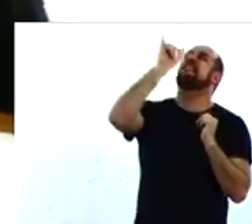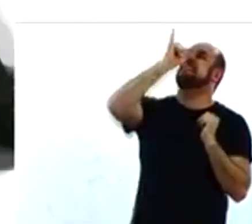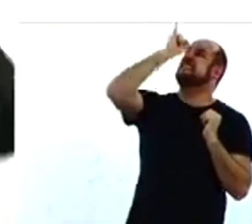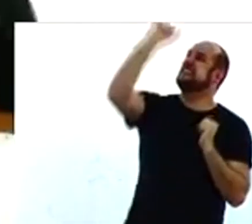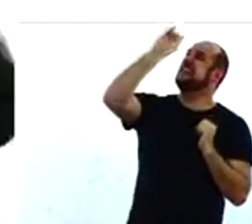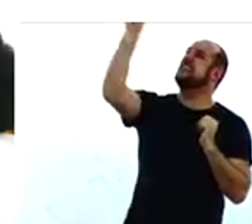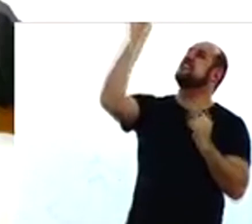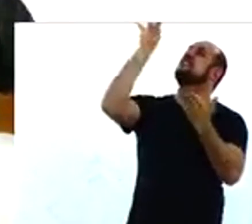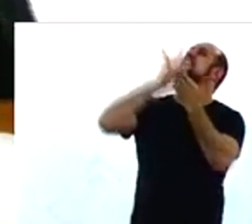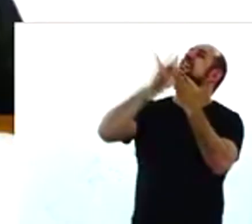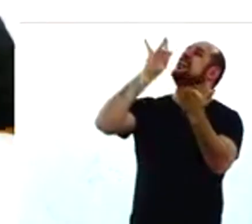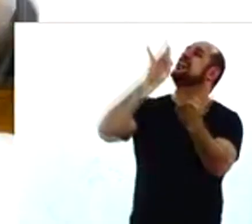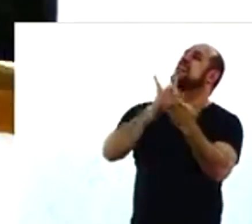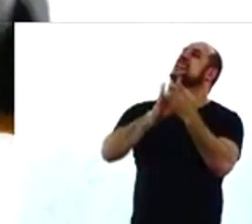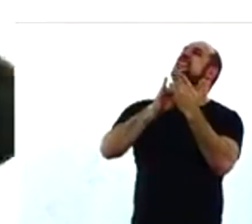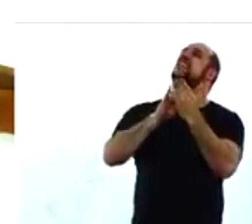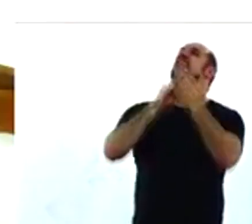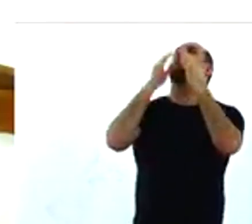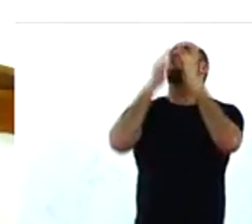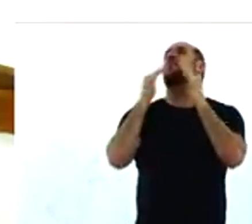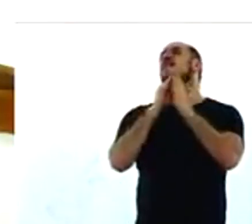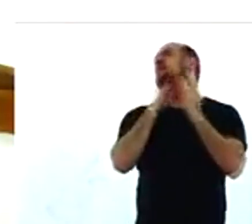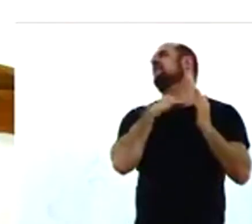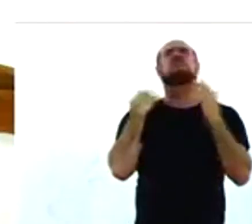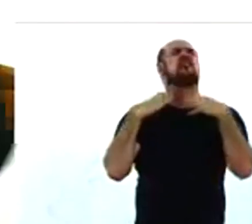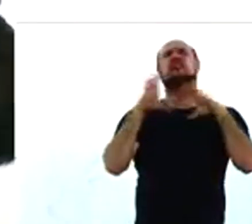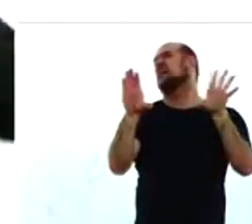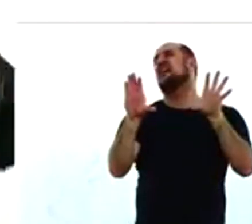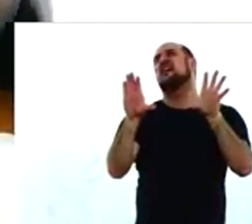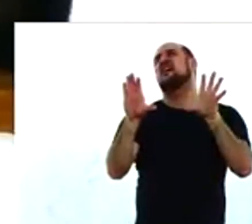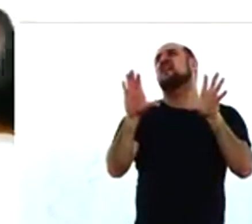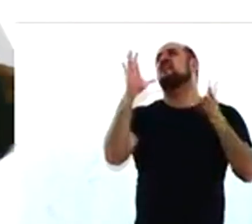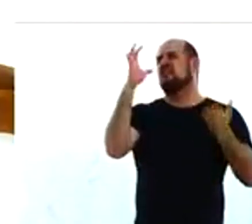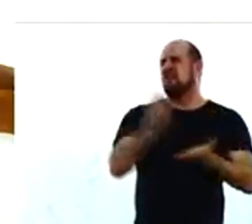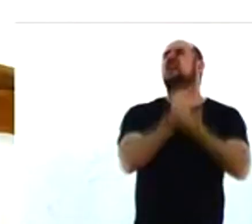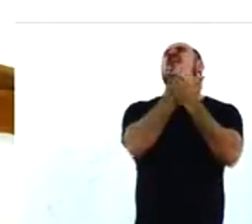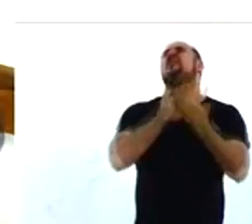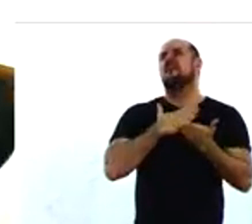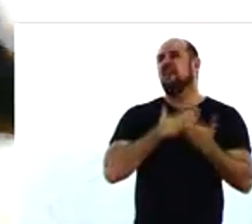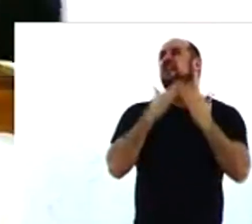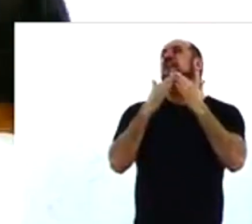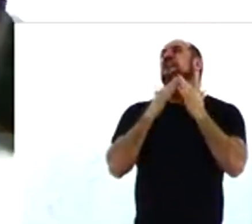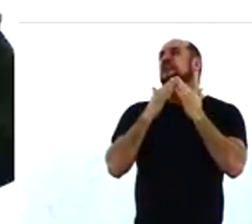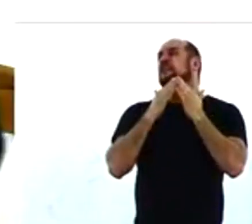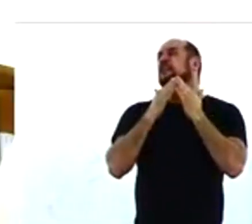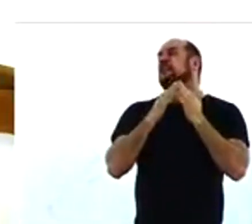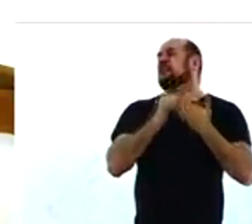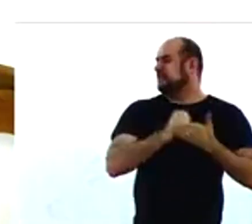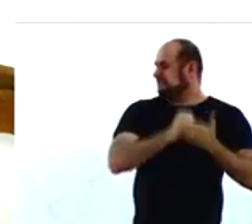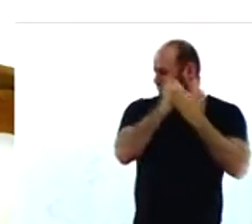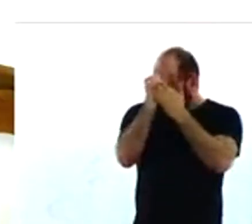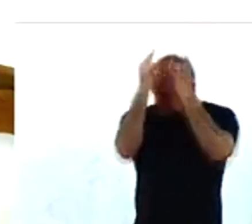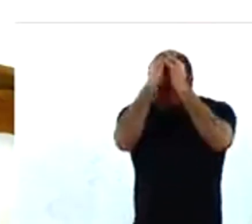Senhor existe mesmo, não me deixe morrer neste lugar. Salva-me deste lugar, leva-me de volta para